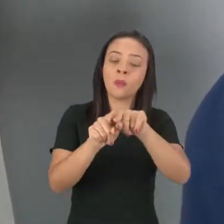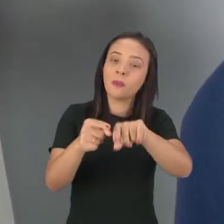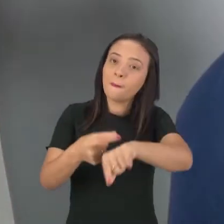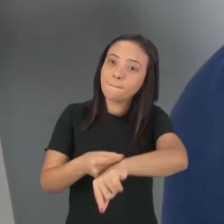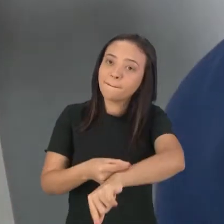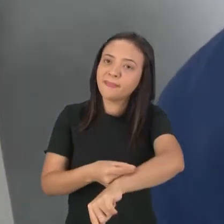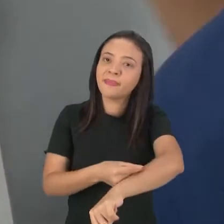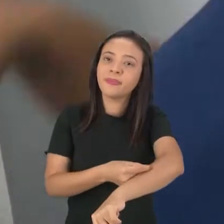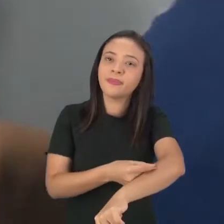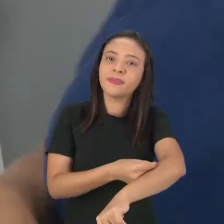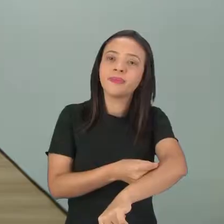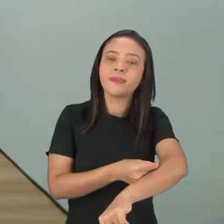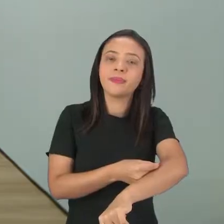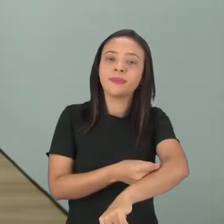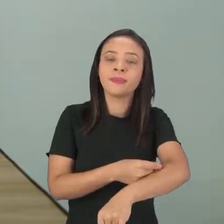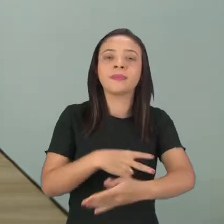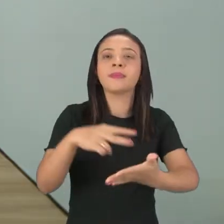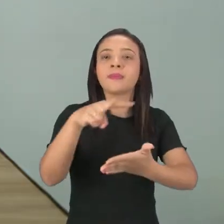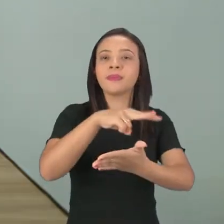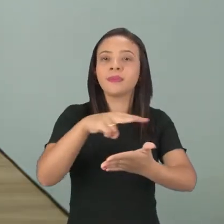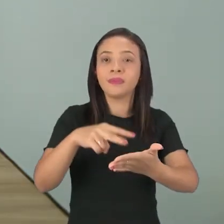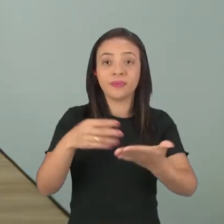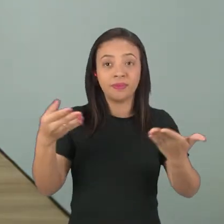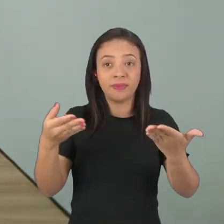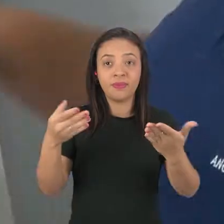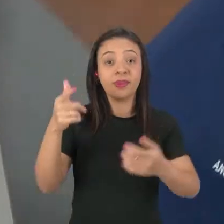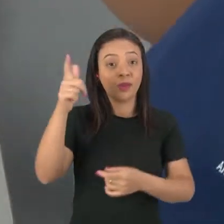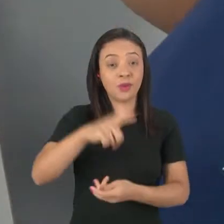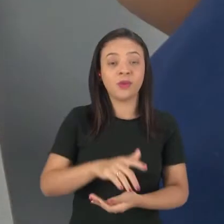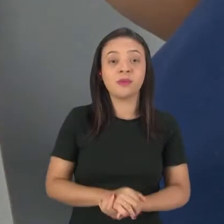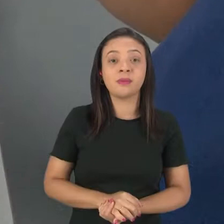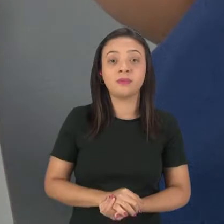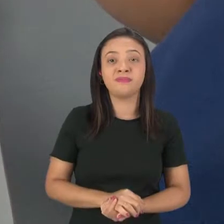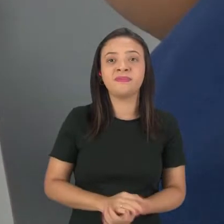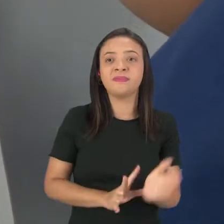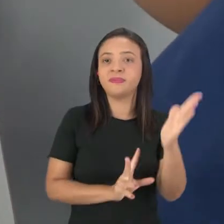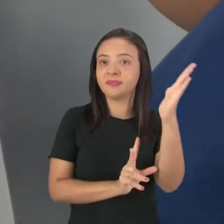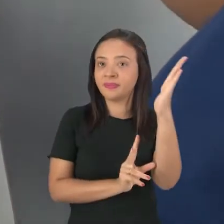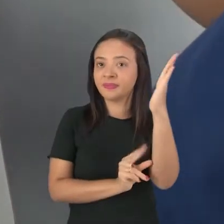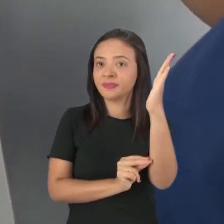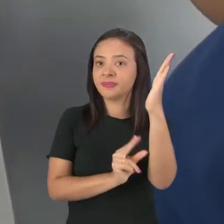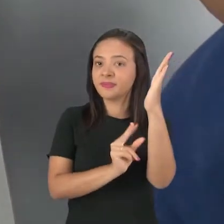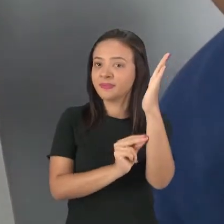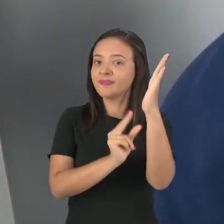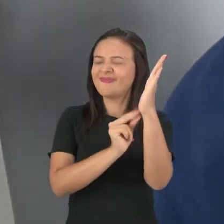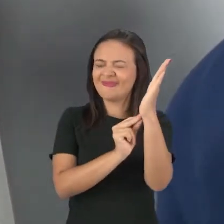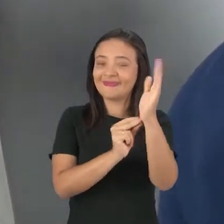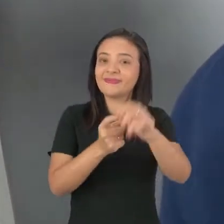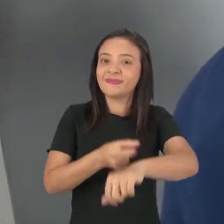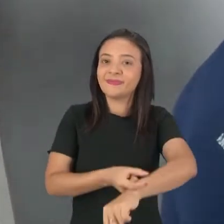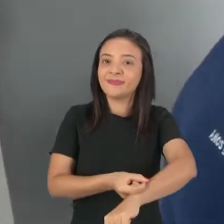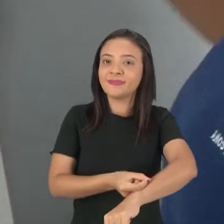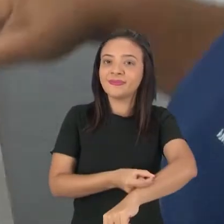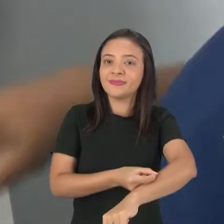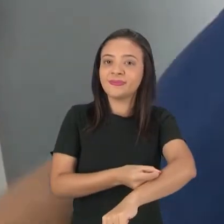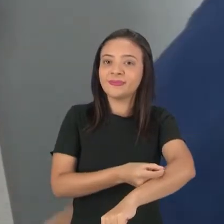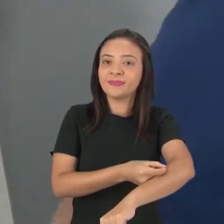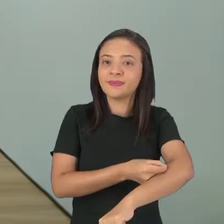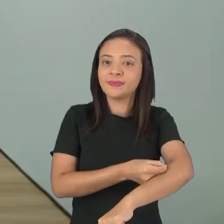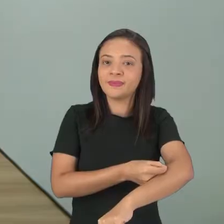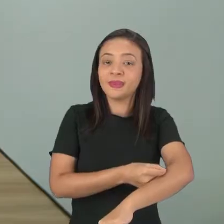formiga vamos fazer na leitura novamente e a cigarra EA formiga